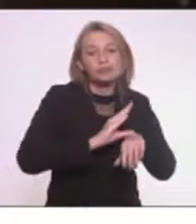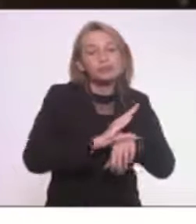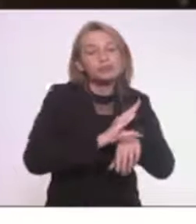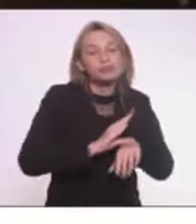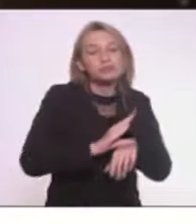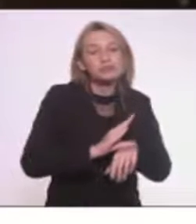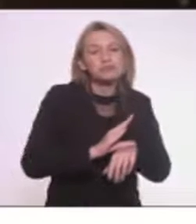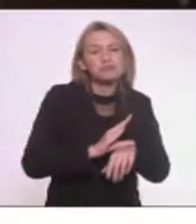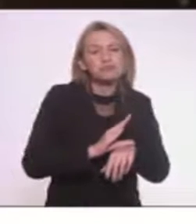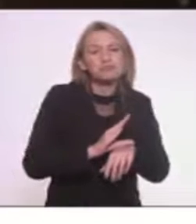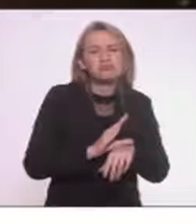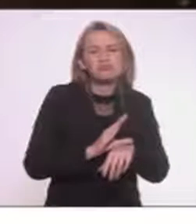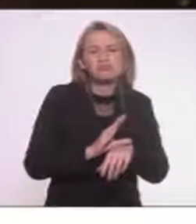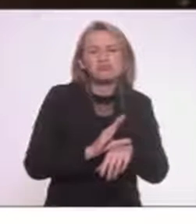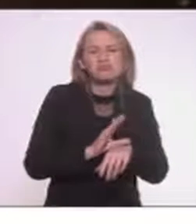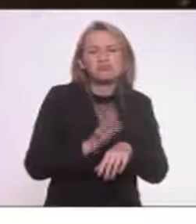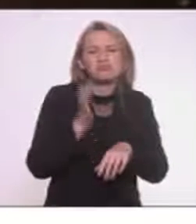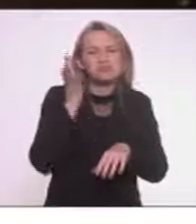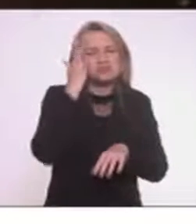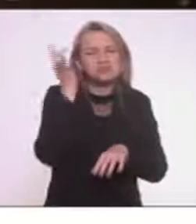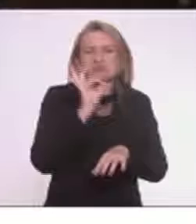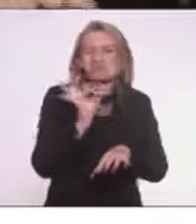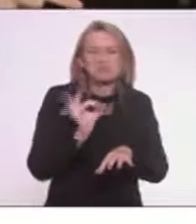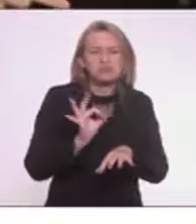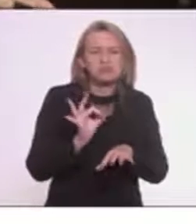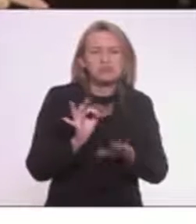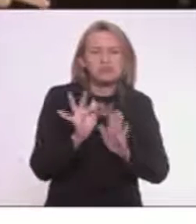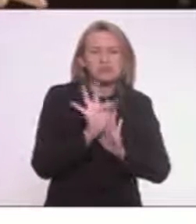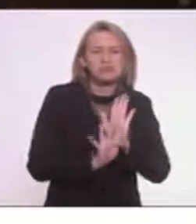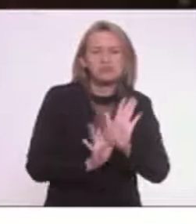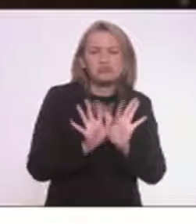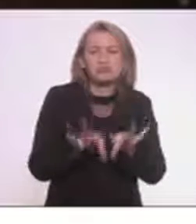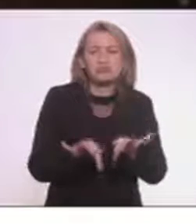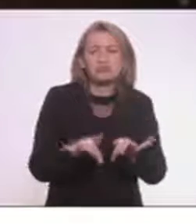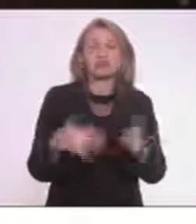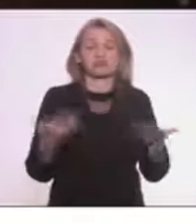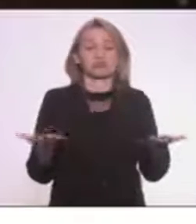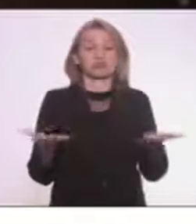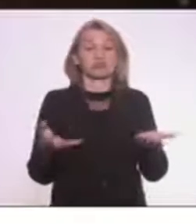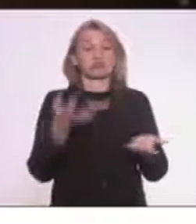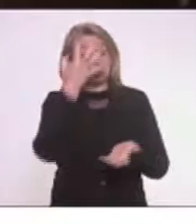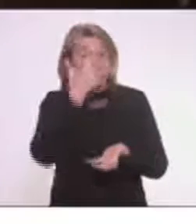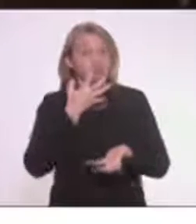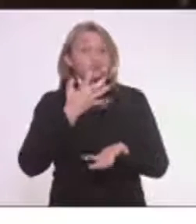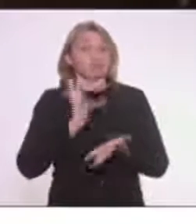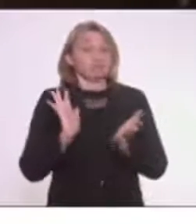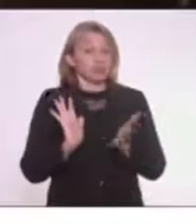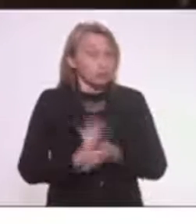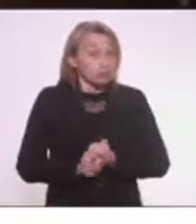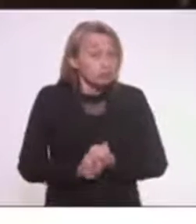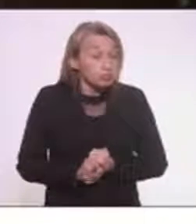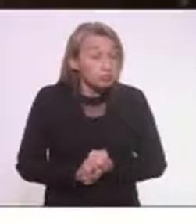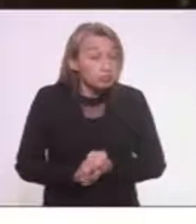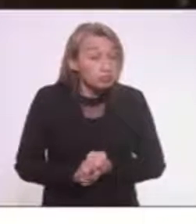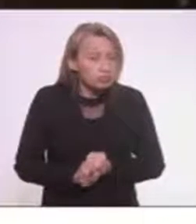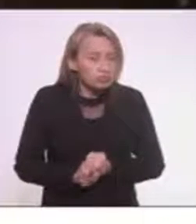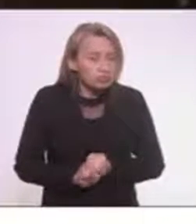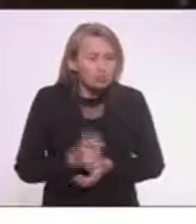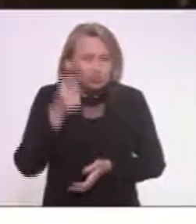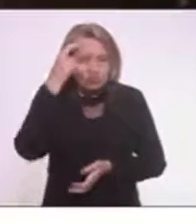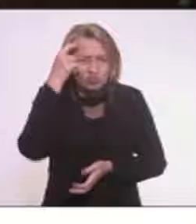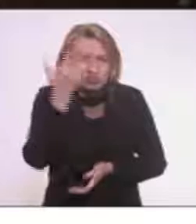que ninguém sabe qual é o texto final. Isso é muito grave. E faz isso sem ter